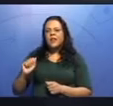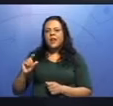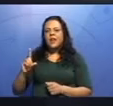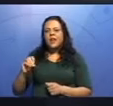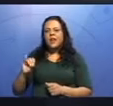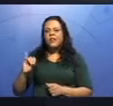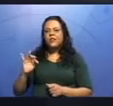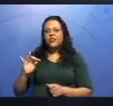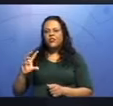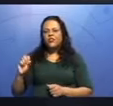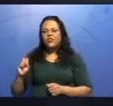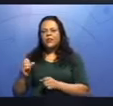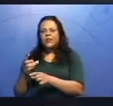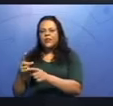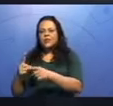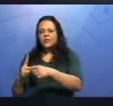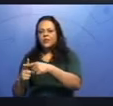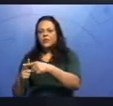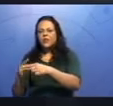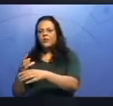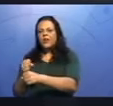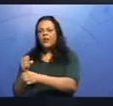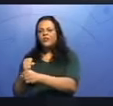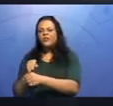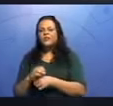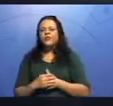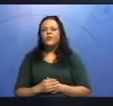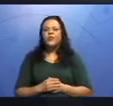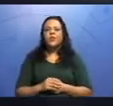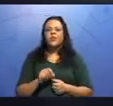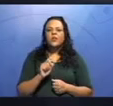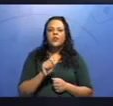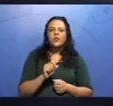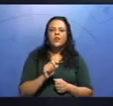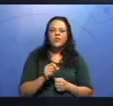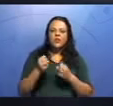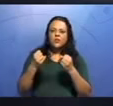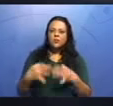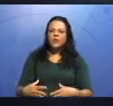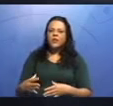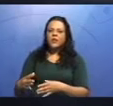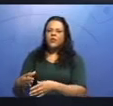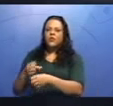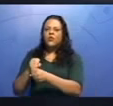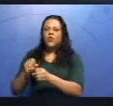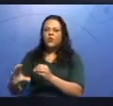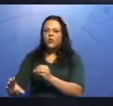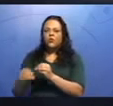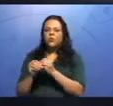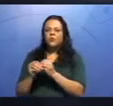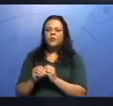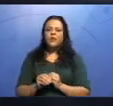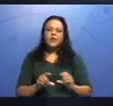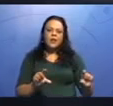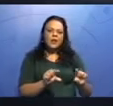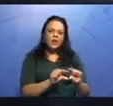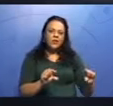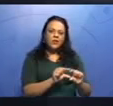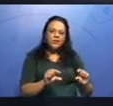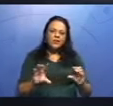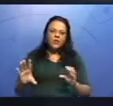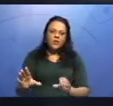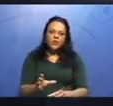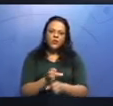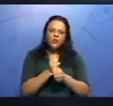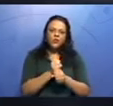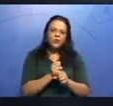porque o próprio nome diz, elas adicionam, elas acrescentam algo à oração.